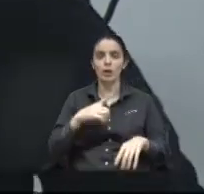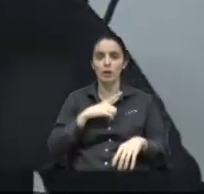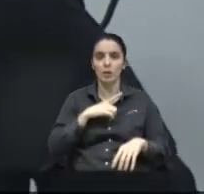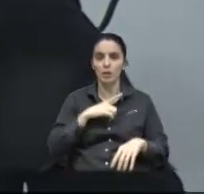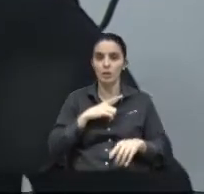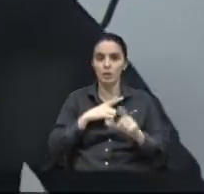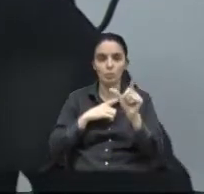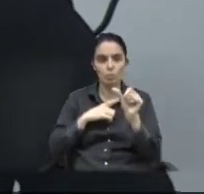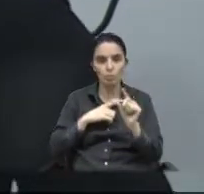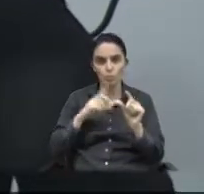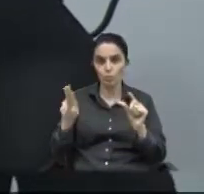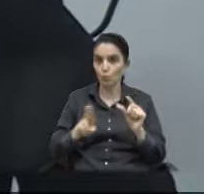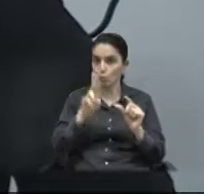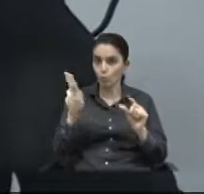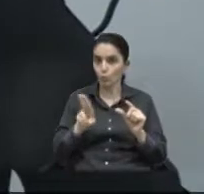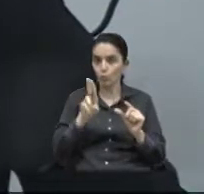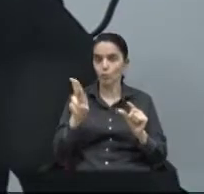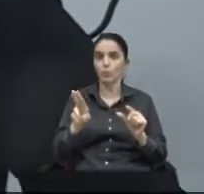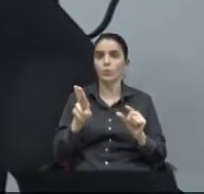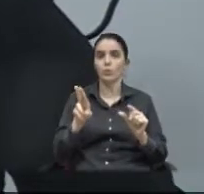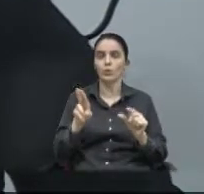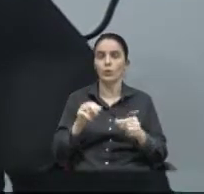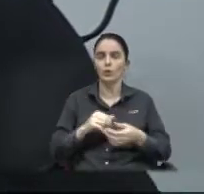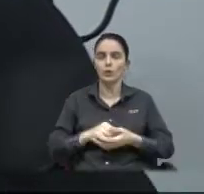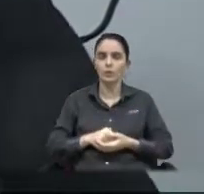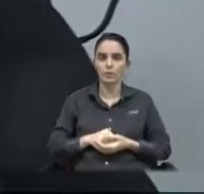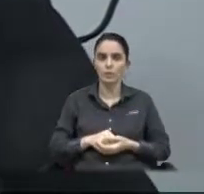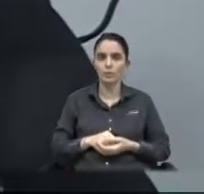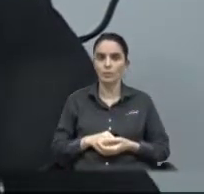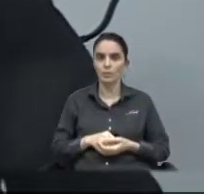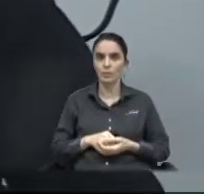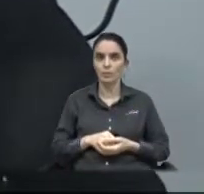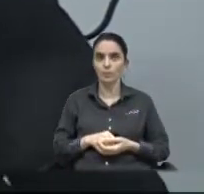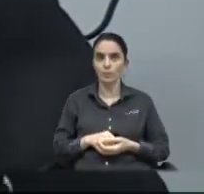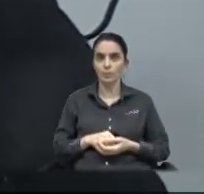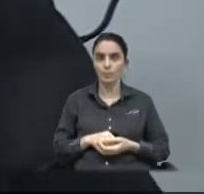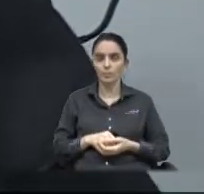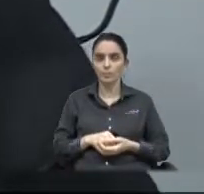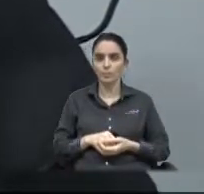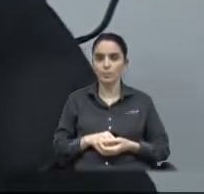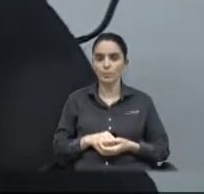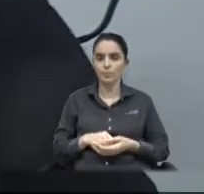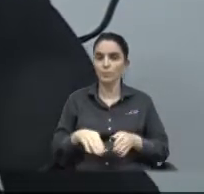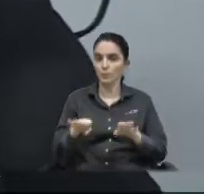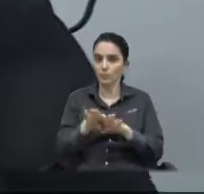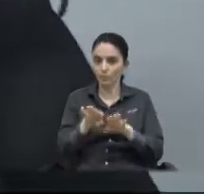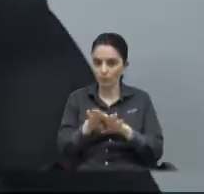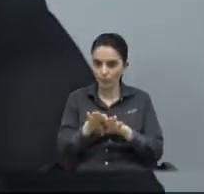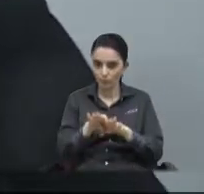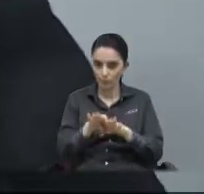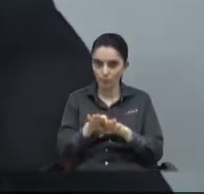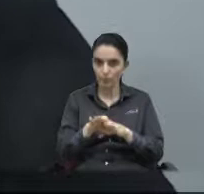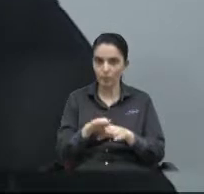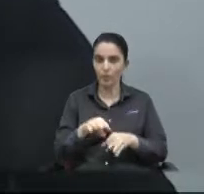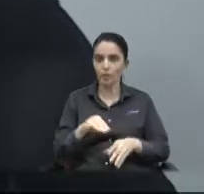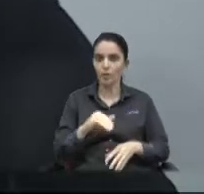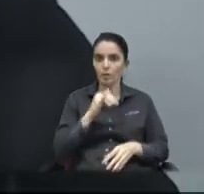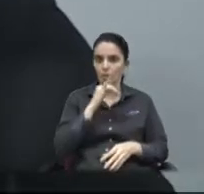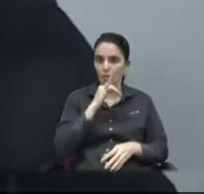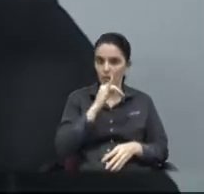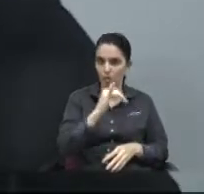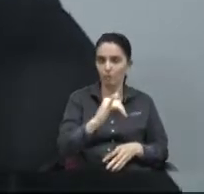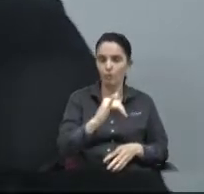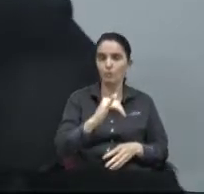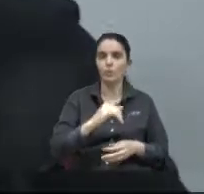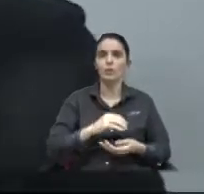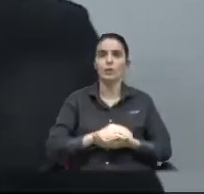farmácias a serem utilizadas, né, o software. Eu queria deixar registrado também, bem rapidamente, sobre